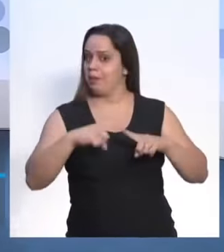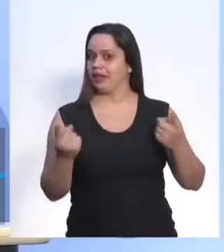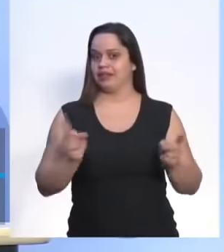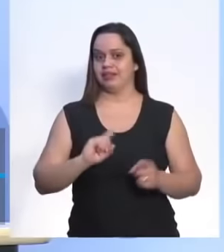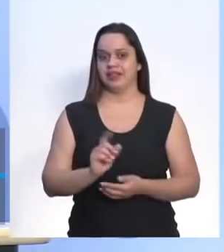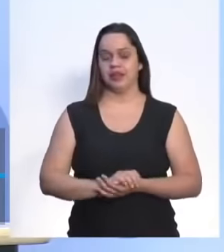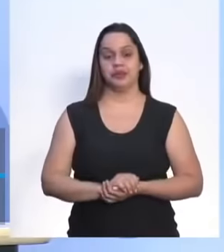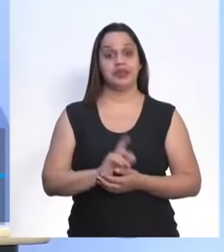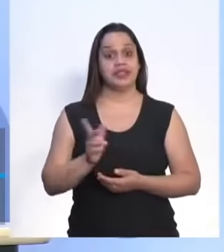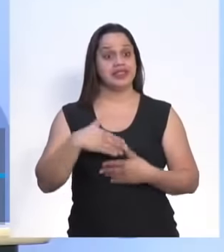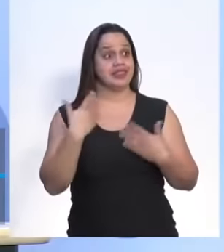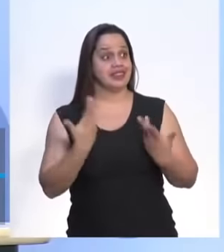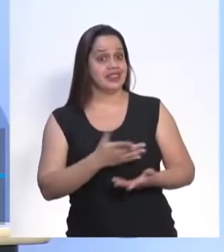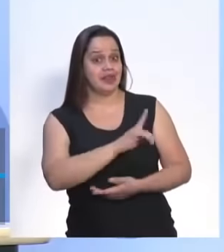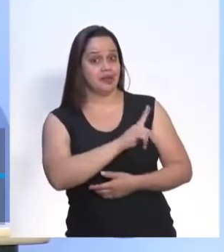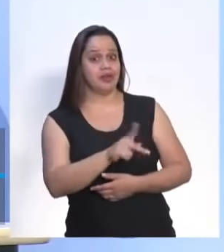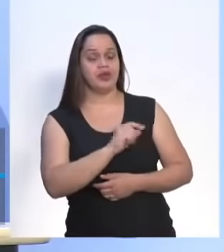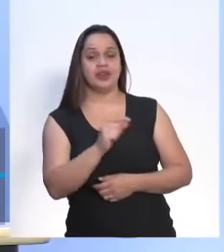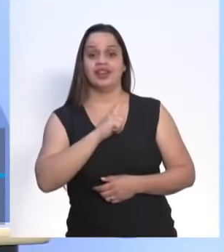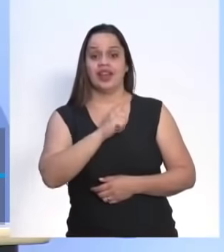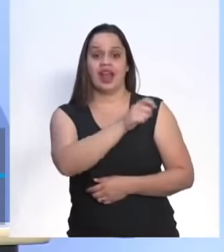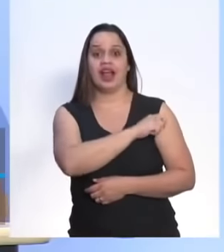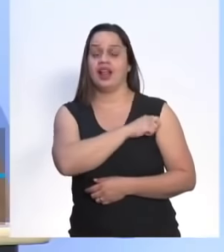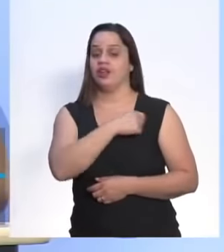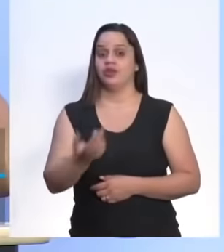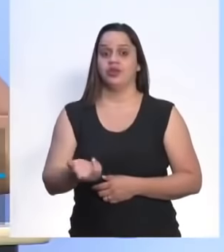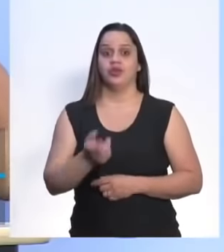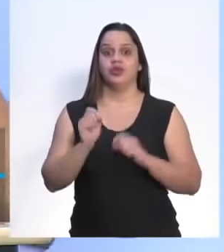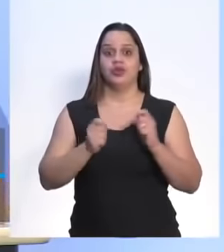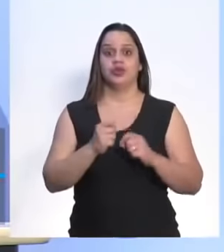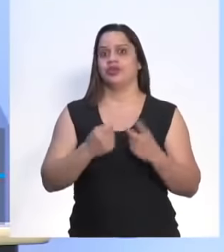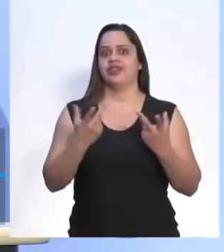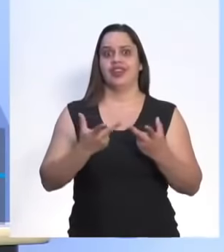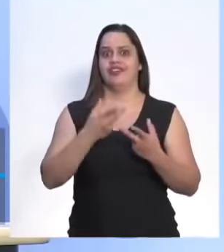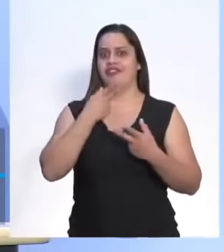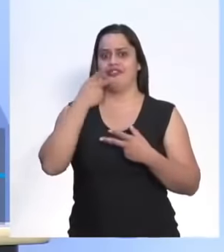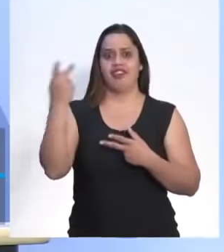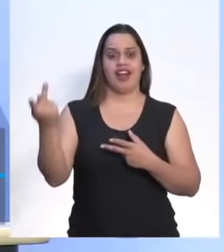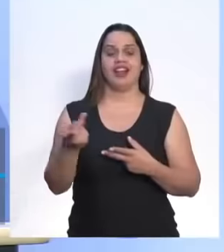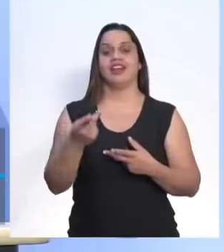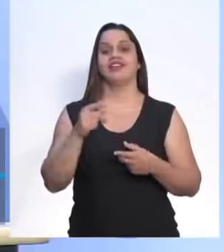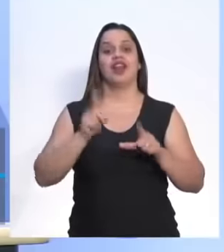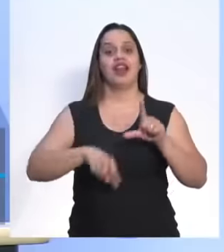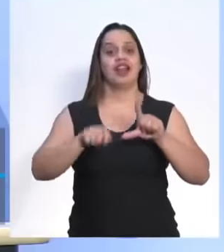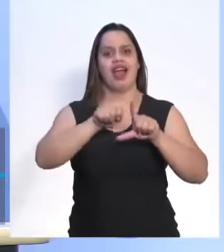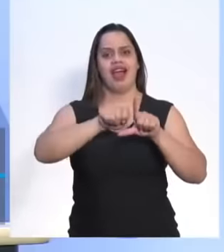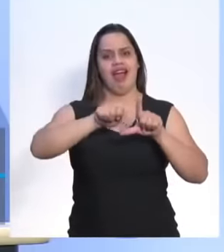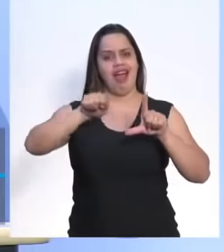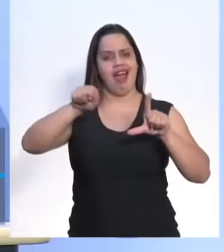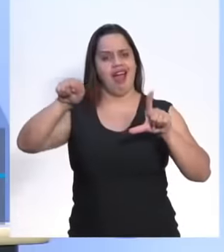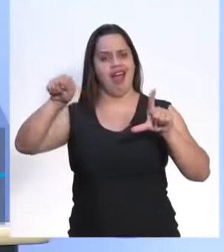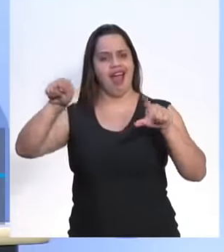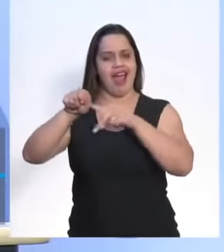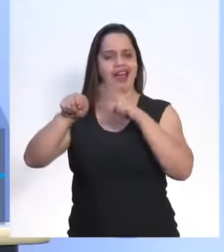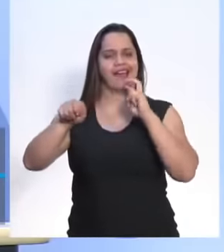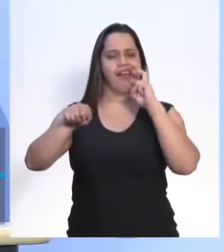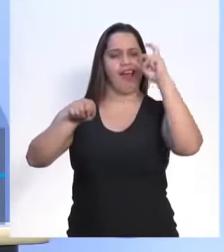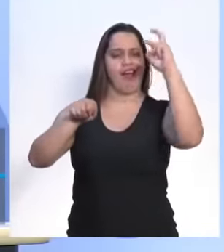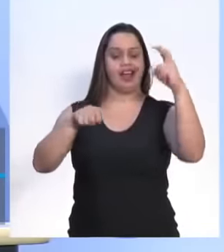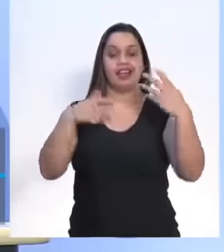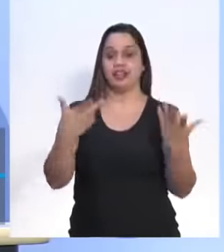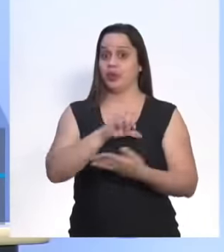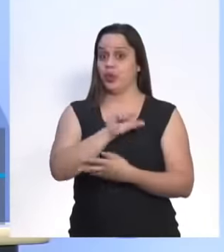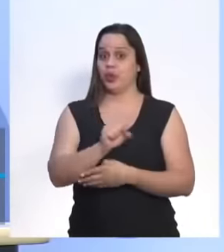colocaram? Então, Dani, tem aluno gritando aqui, não é? Quando eles colocam muitos... Ah, gente, olha, 80%